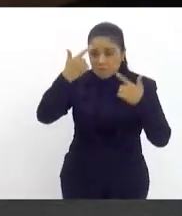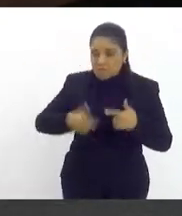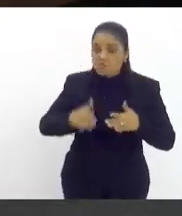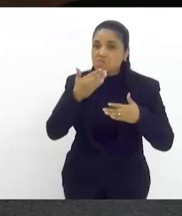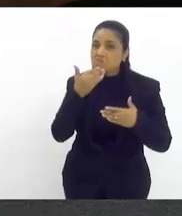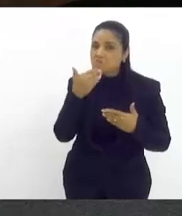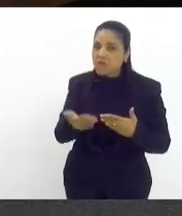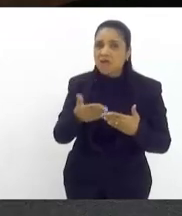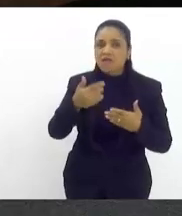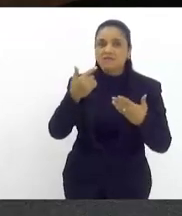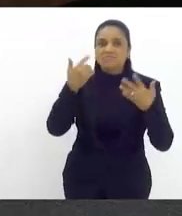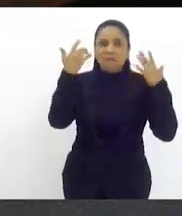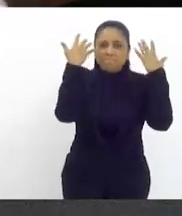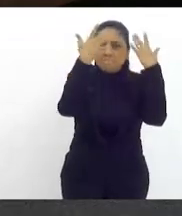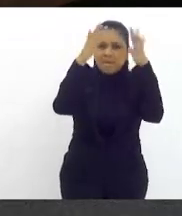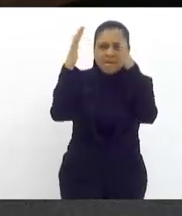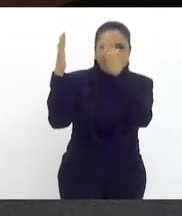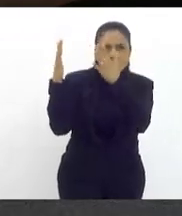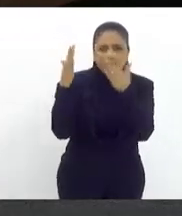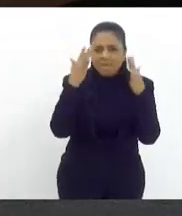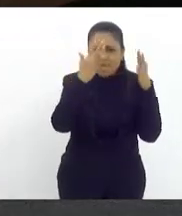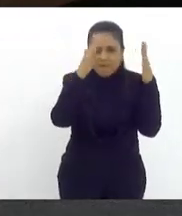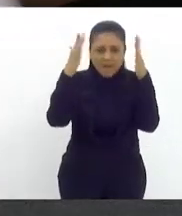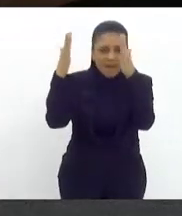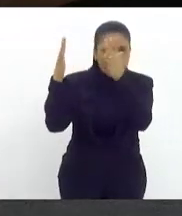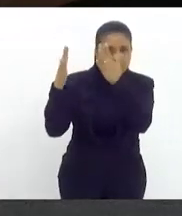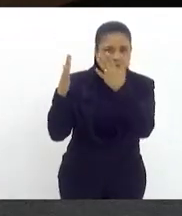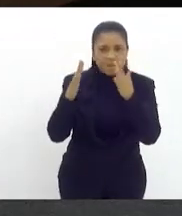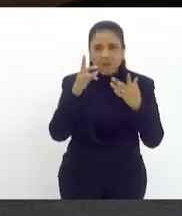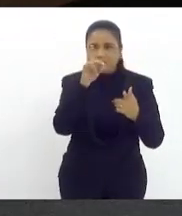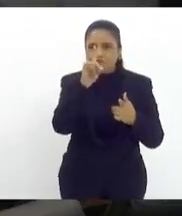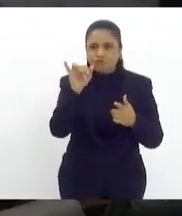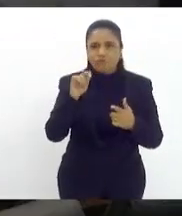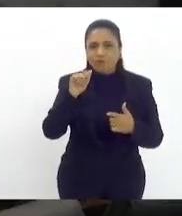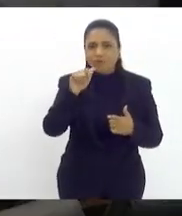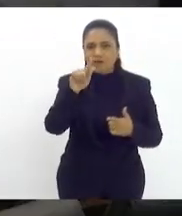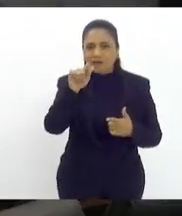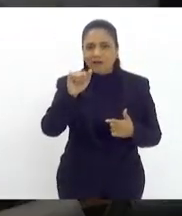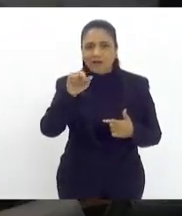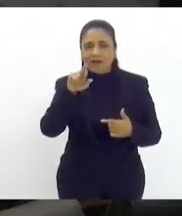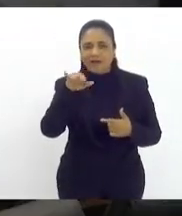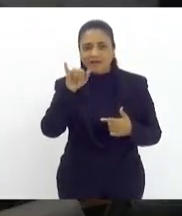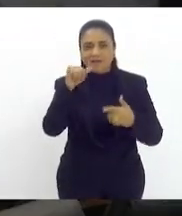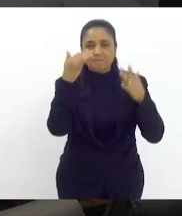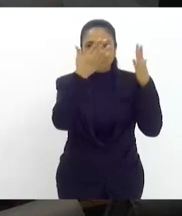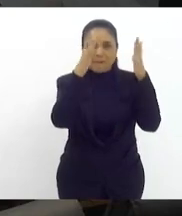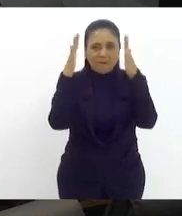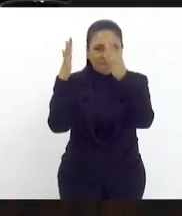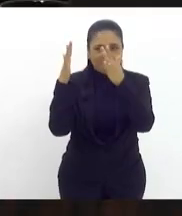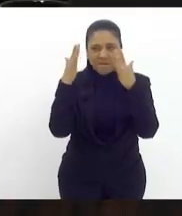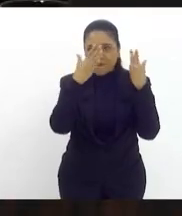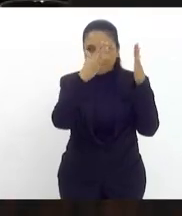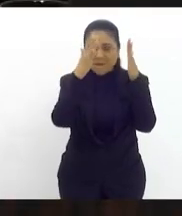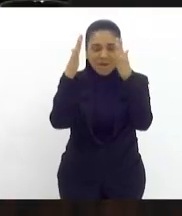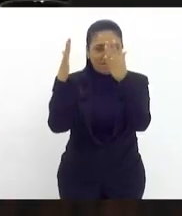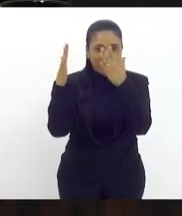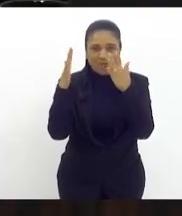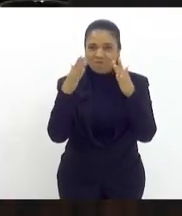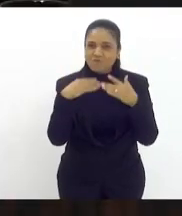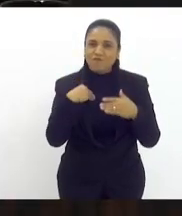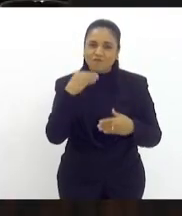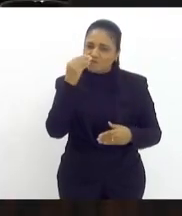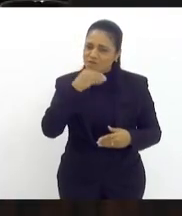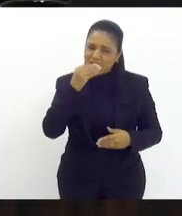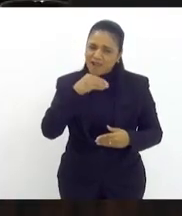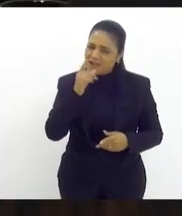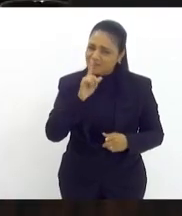senhora aclame a salva de palma ao dia do gari a salva de palma não foi michuruca